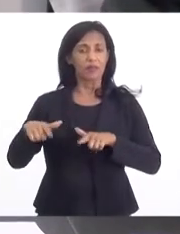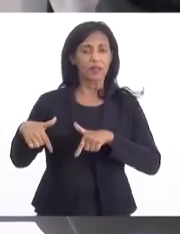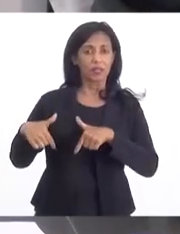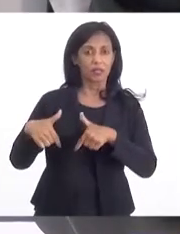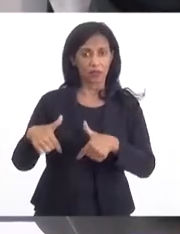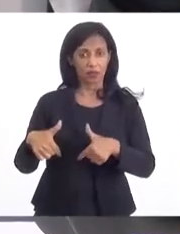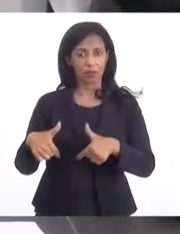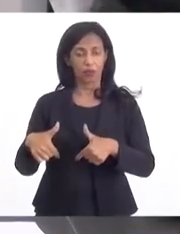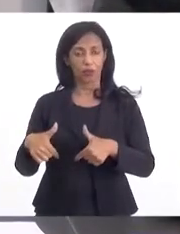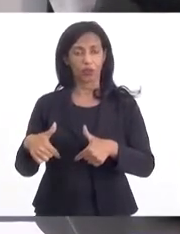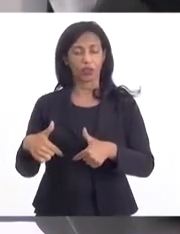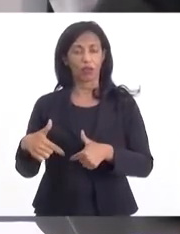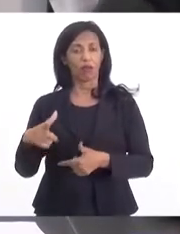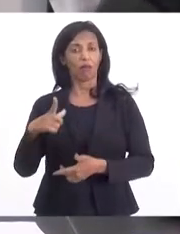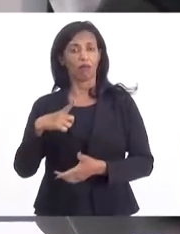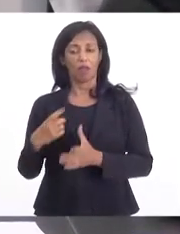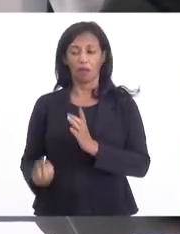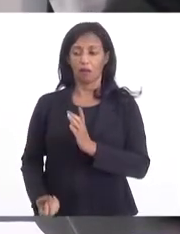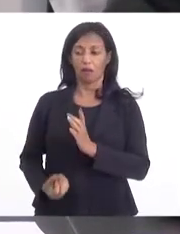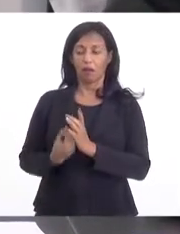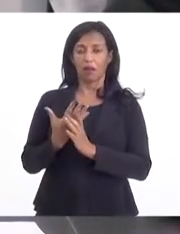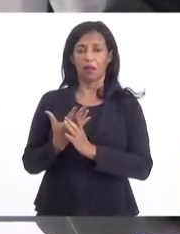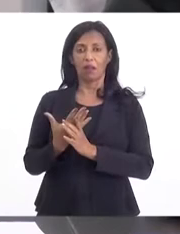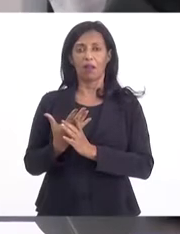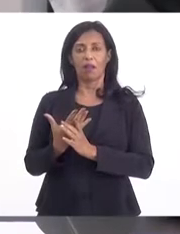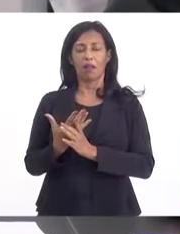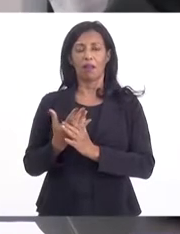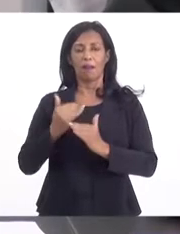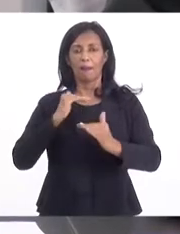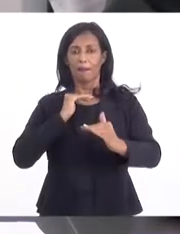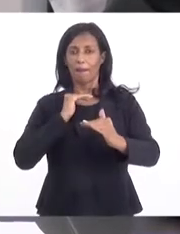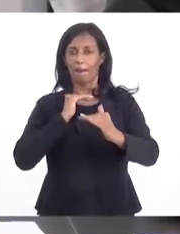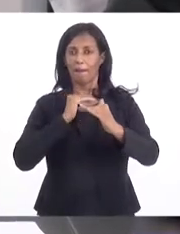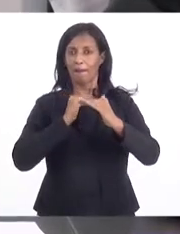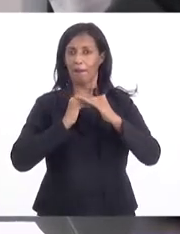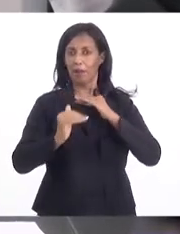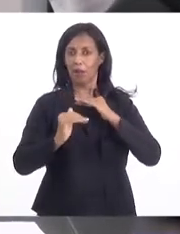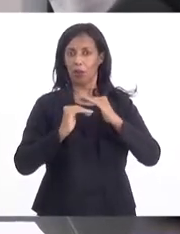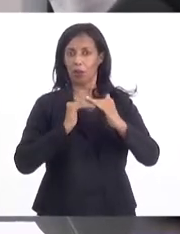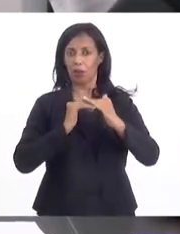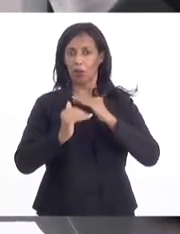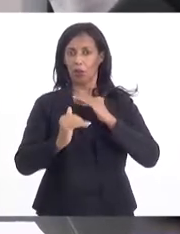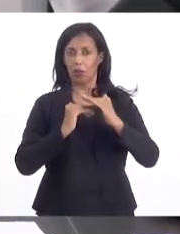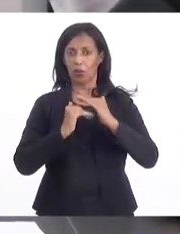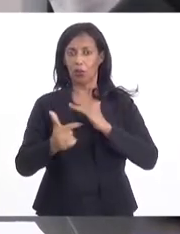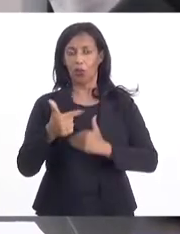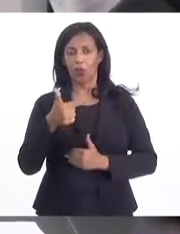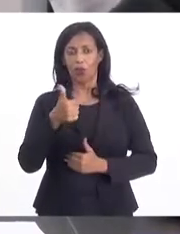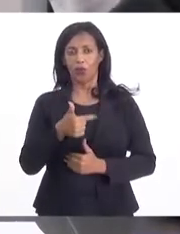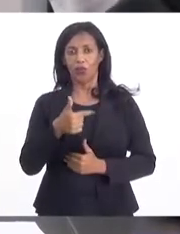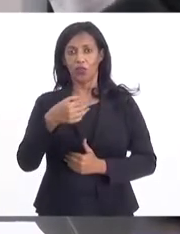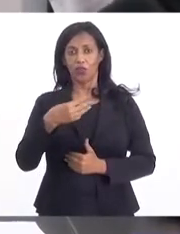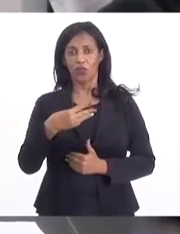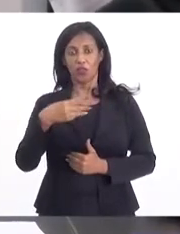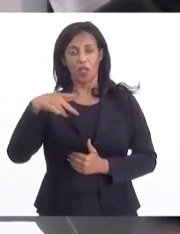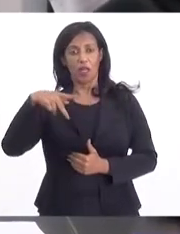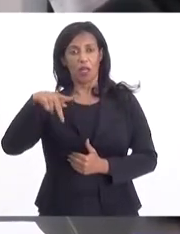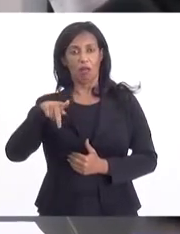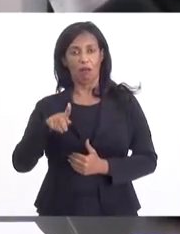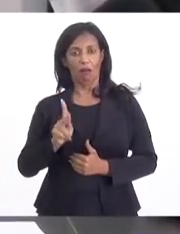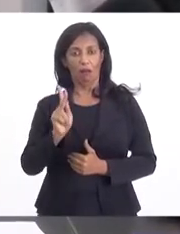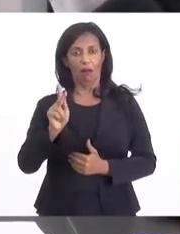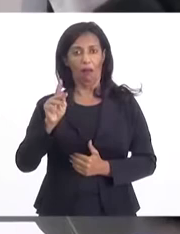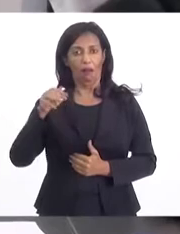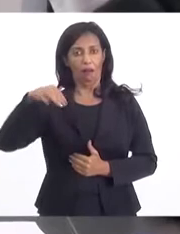previstas estão a criação de uma linha de metrô de superfície com 23 quilômetros